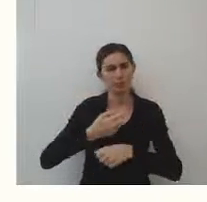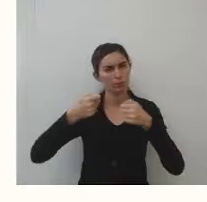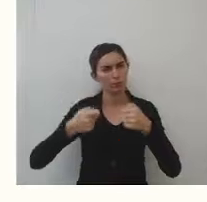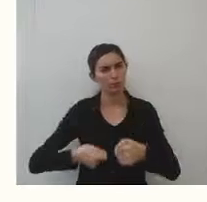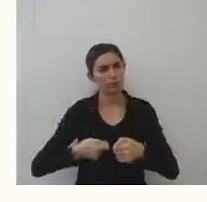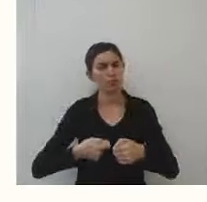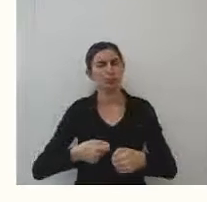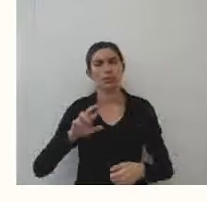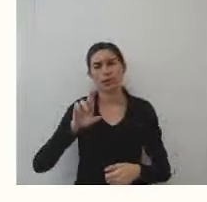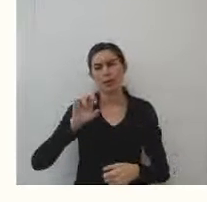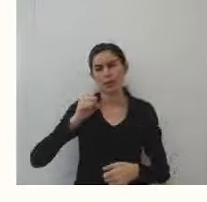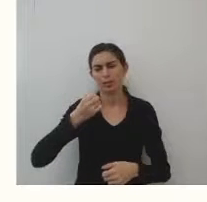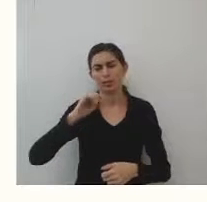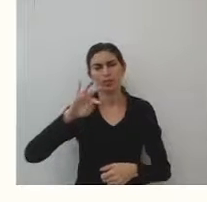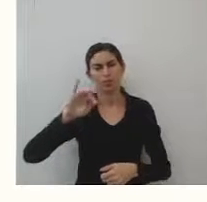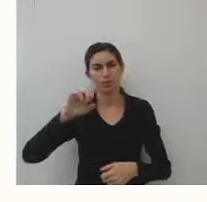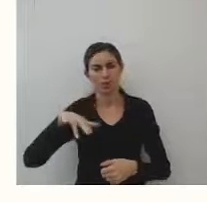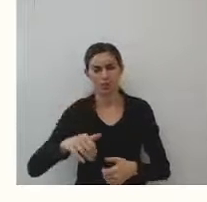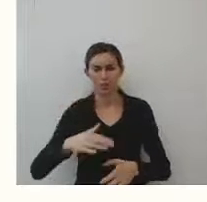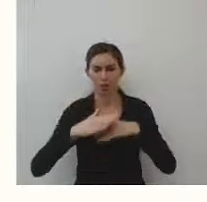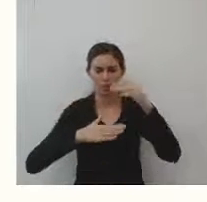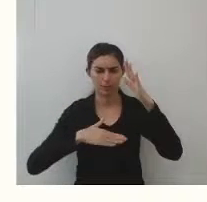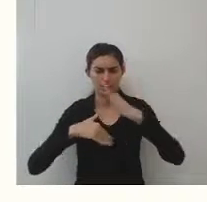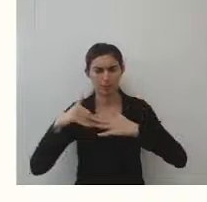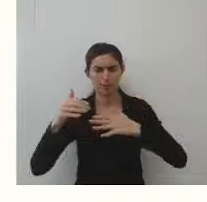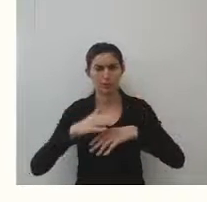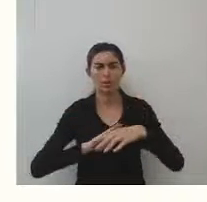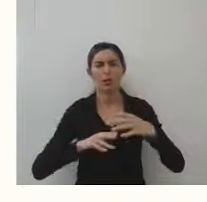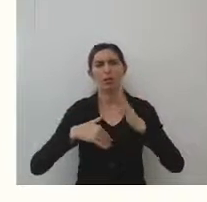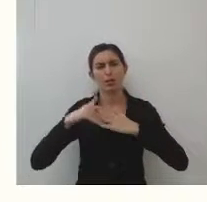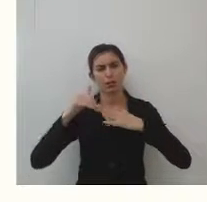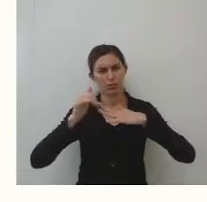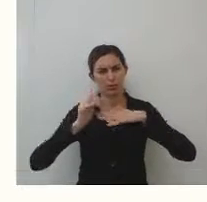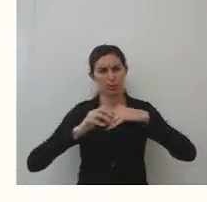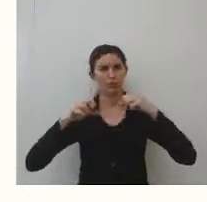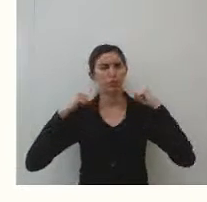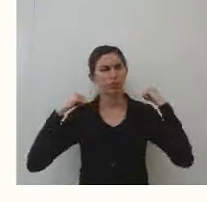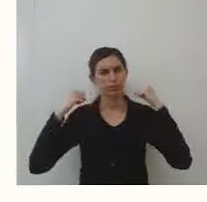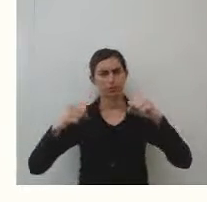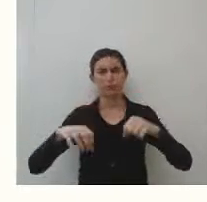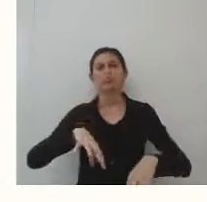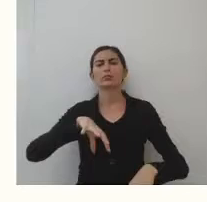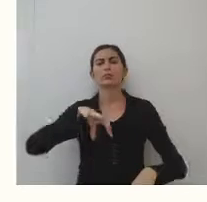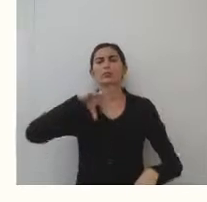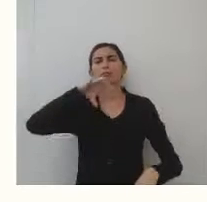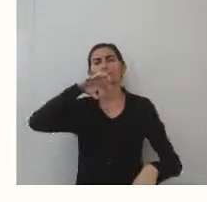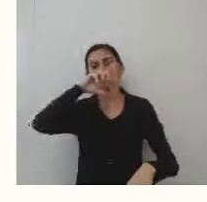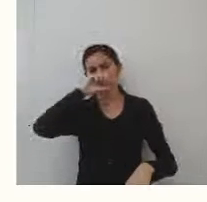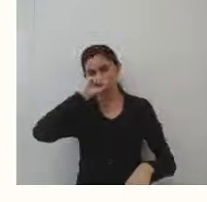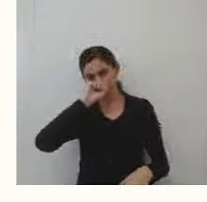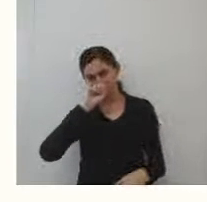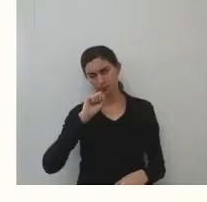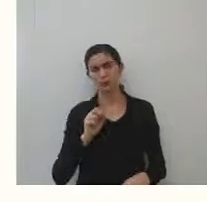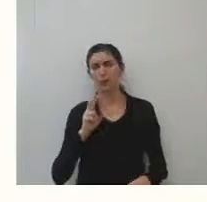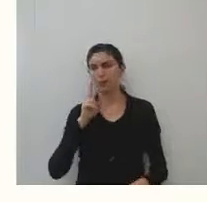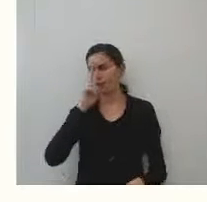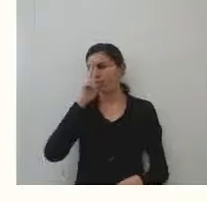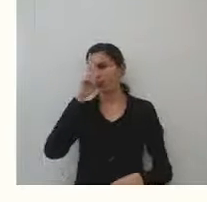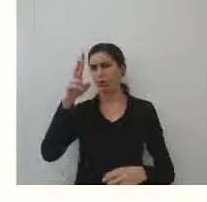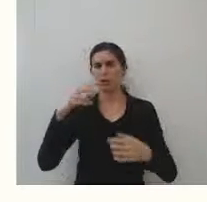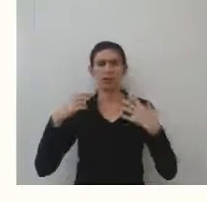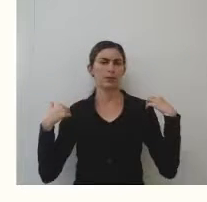Quando eu falo da resistência como capacidade, ele também aumenta a capacidade respiratória, fortalece